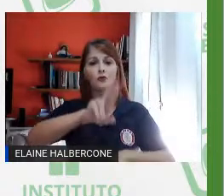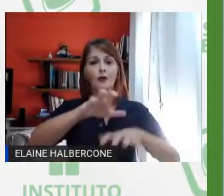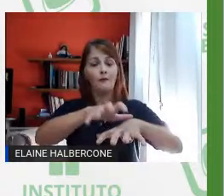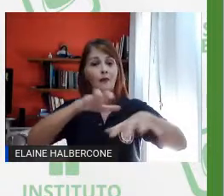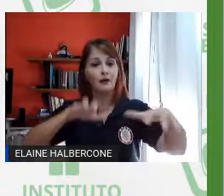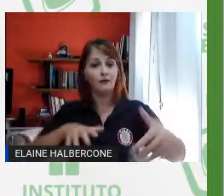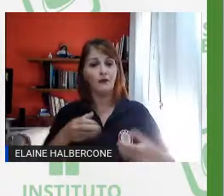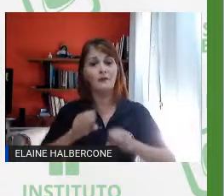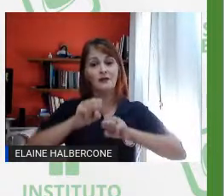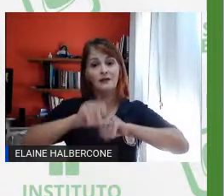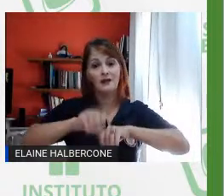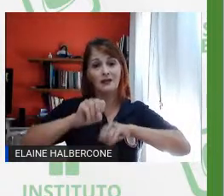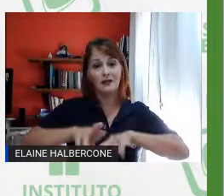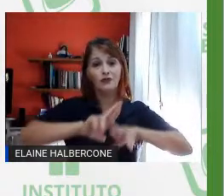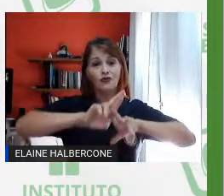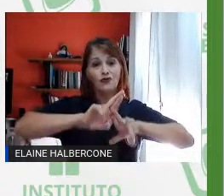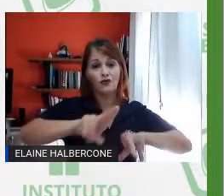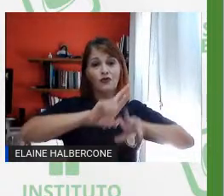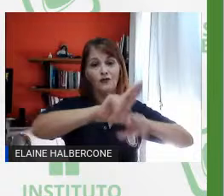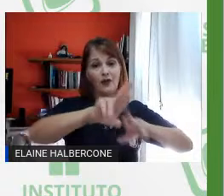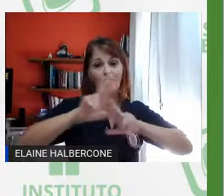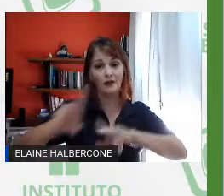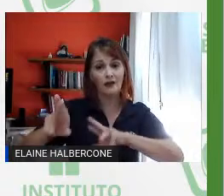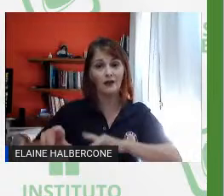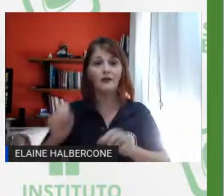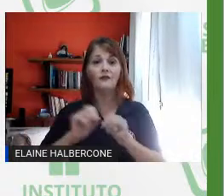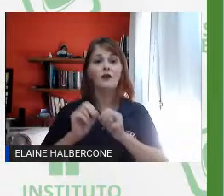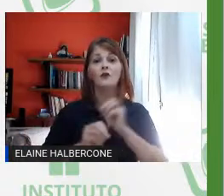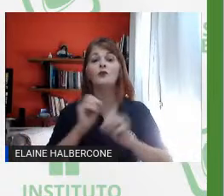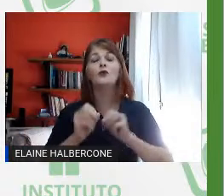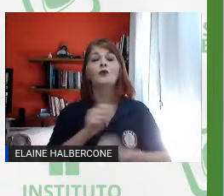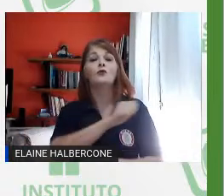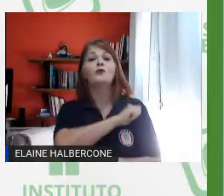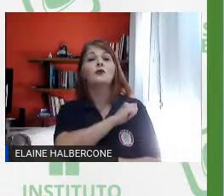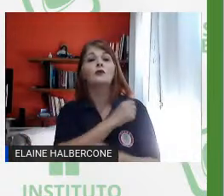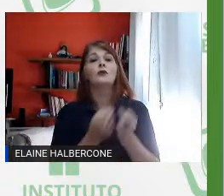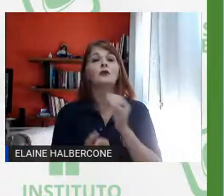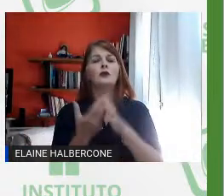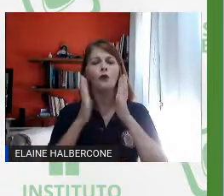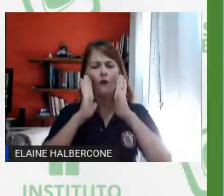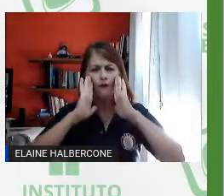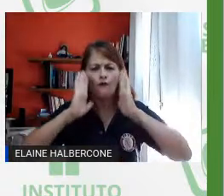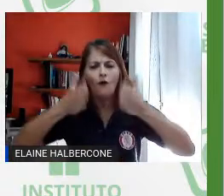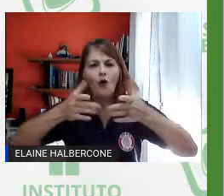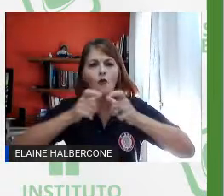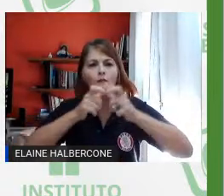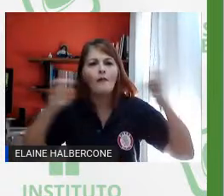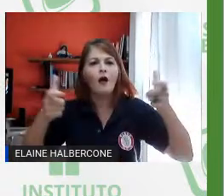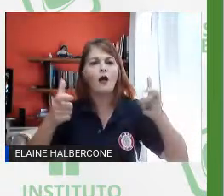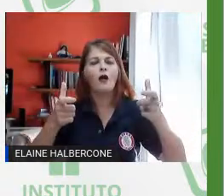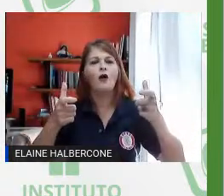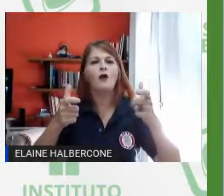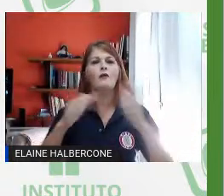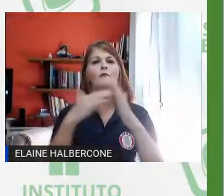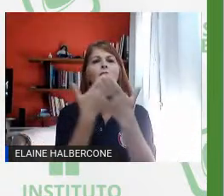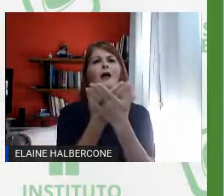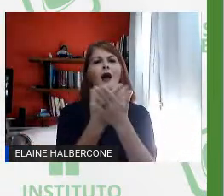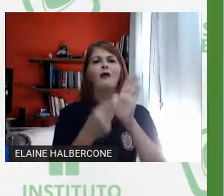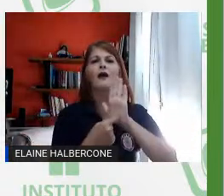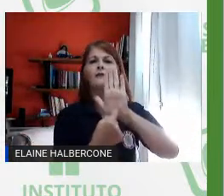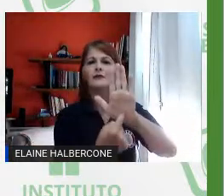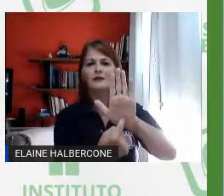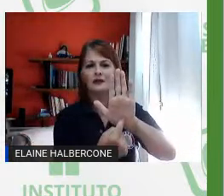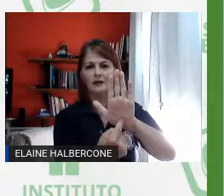ensino diferenciadas, vamos fazer com que os estudantes criem um foco maior para o conteúdo que está sendo apresentado para